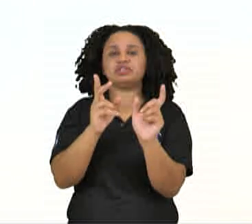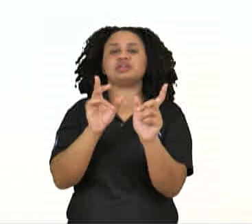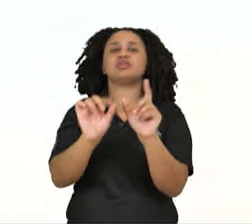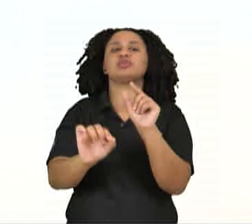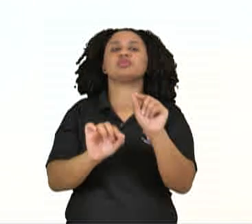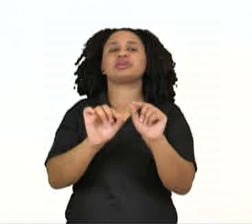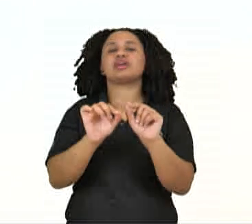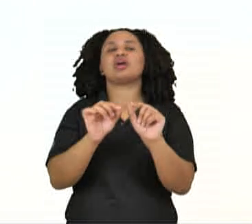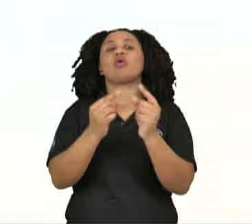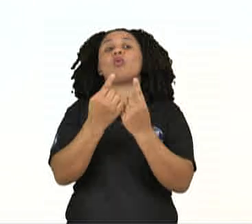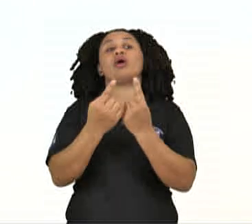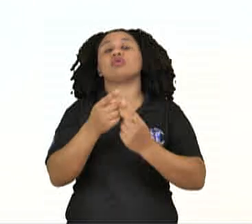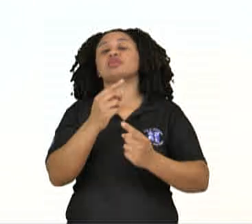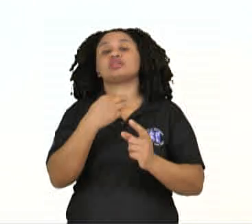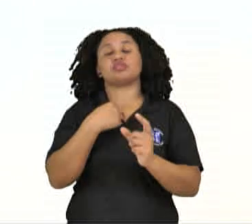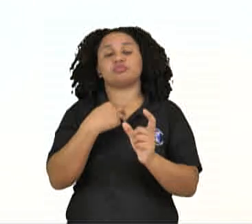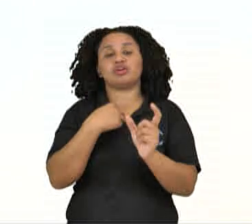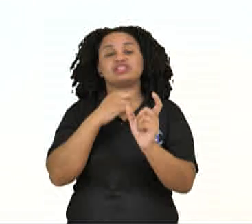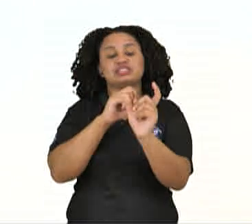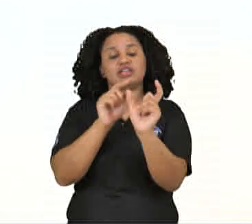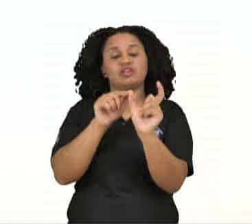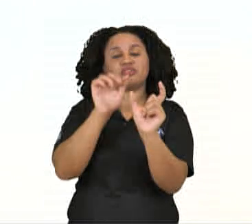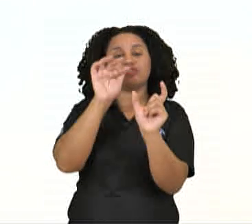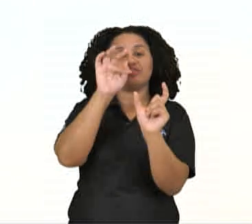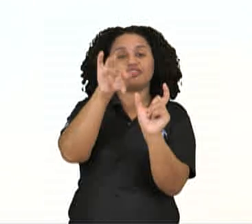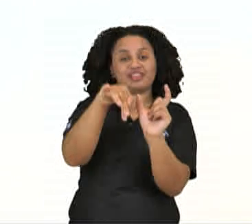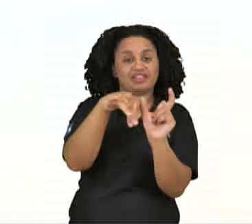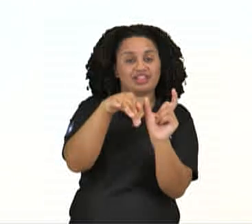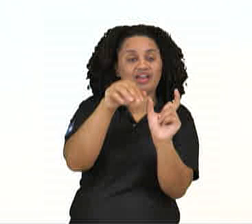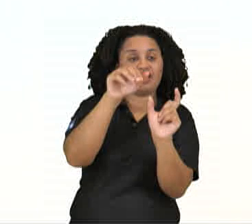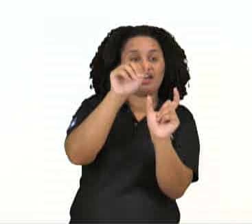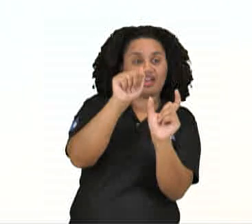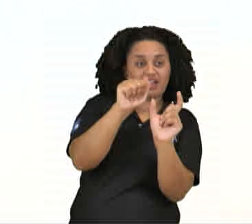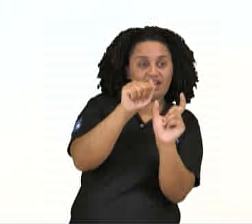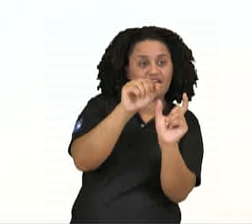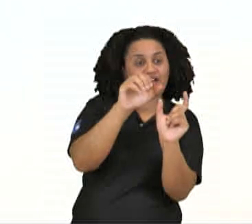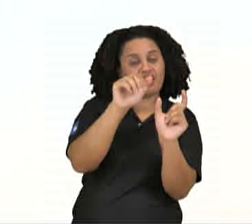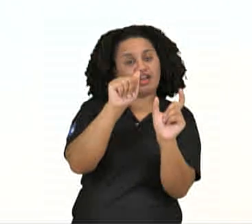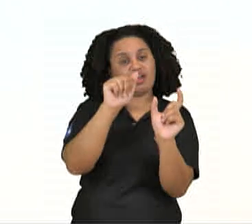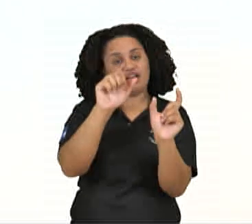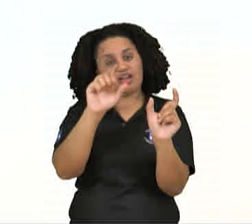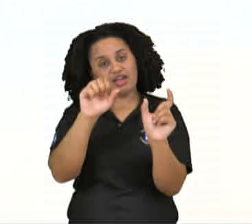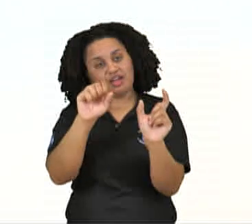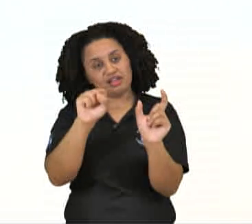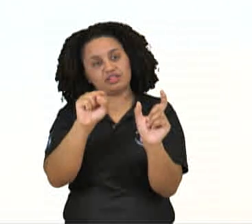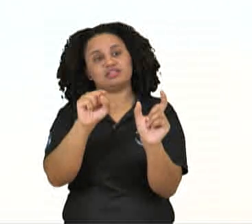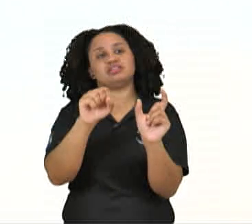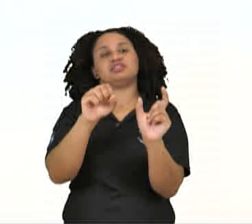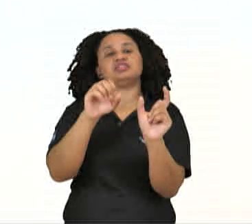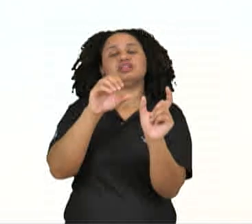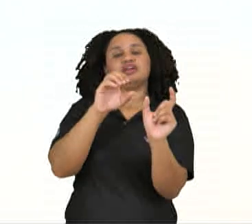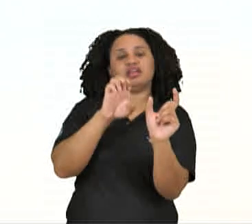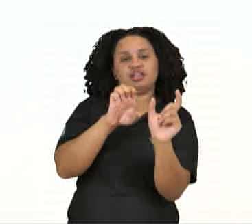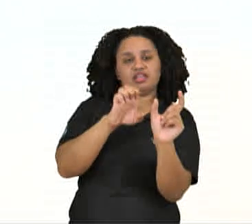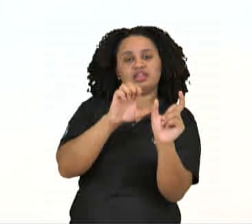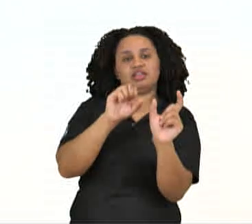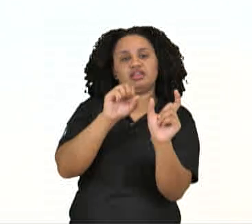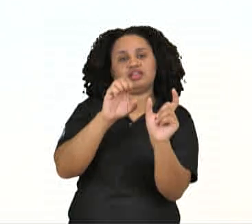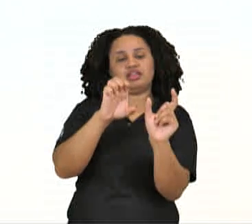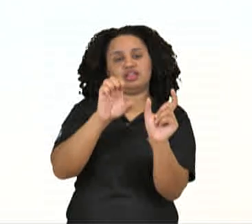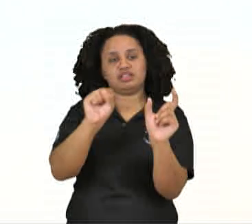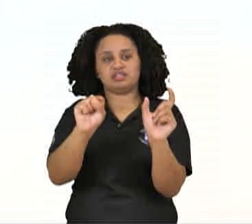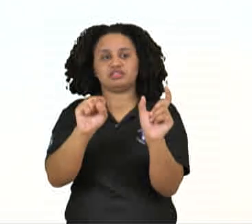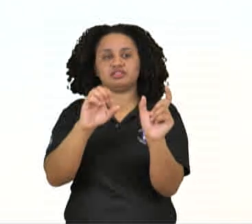paroxítonos, exceto os terminados por a ou as, e ou es e o ou os, desde